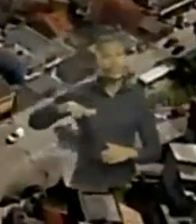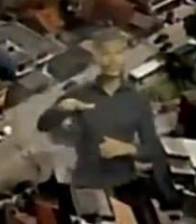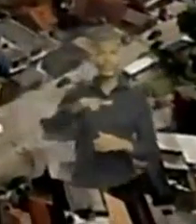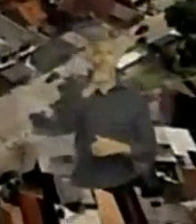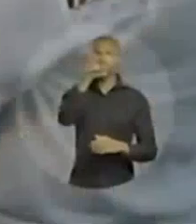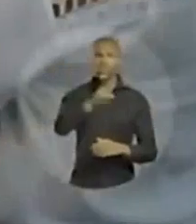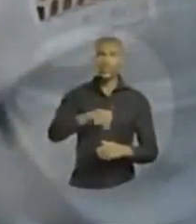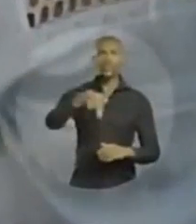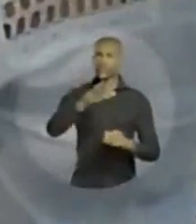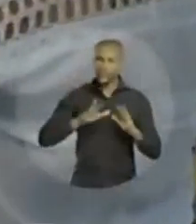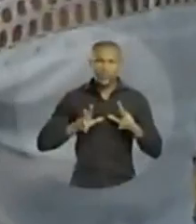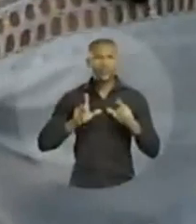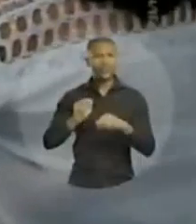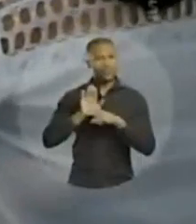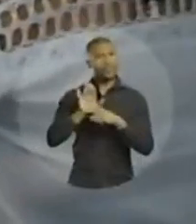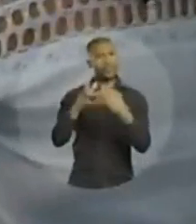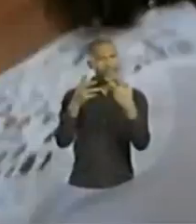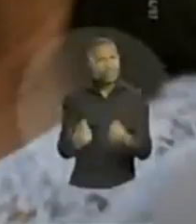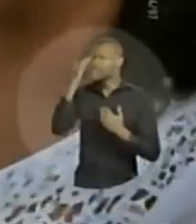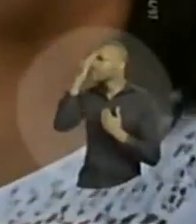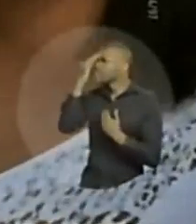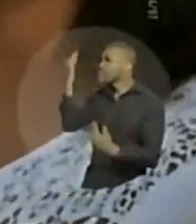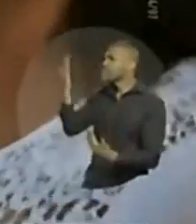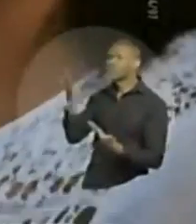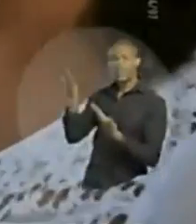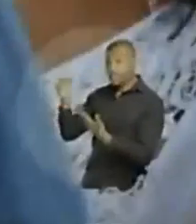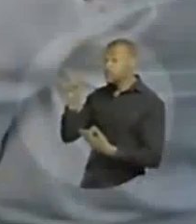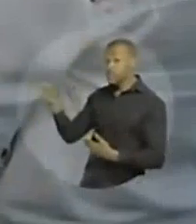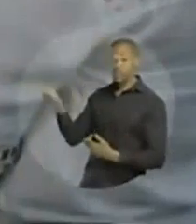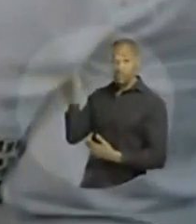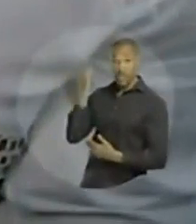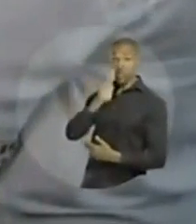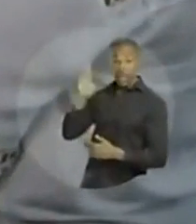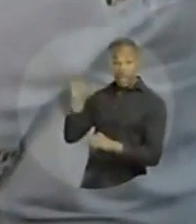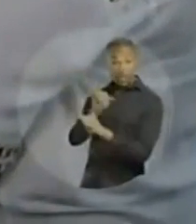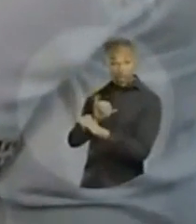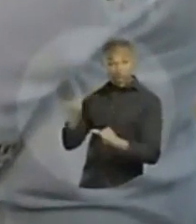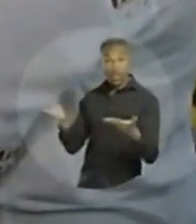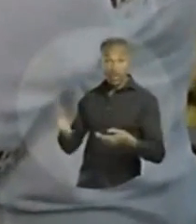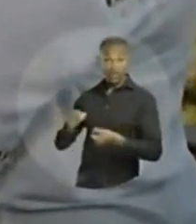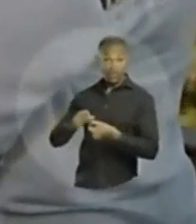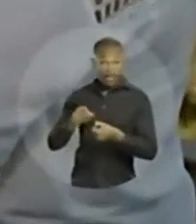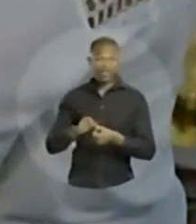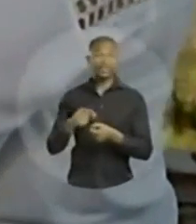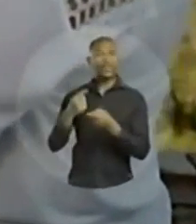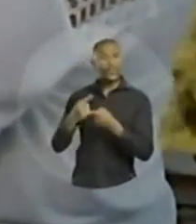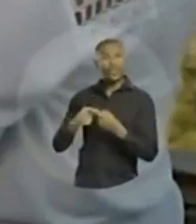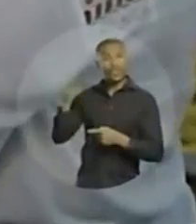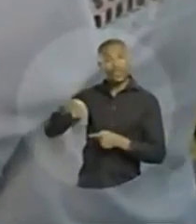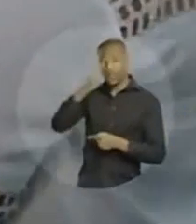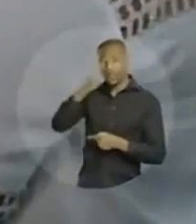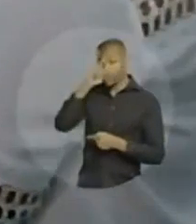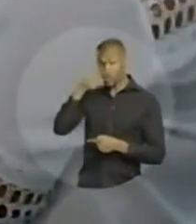da periferia. A Zona Norte toda vai ser beneficiada. É, graças a Deus que o que você prometeu em campanha está cumprindo. Porque